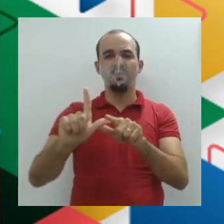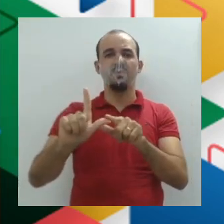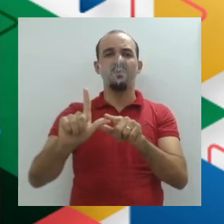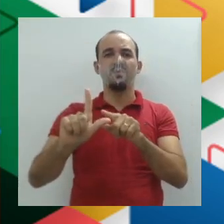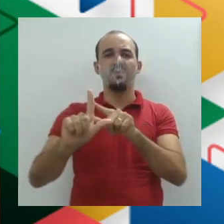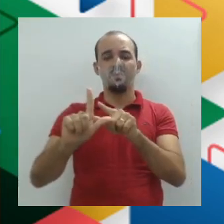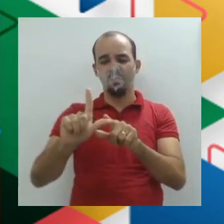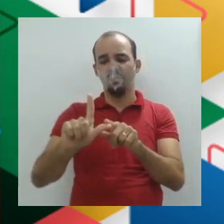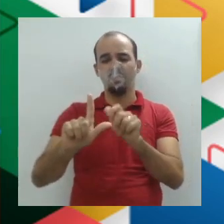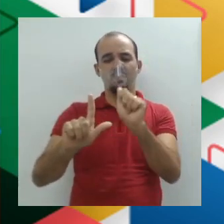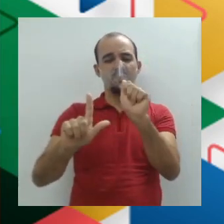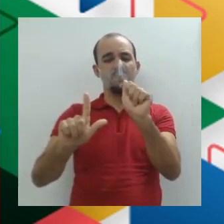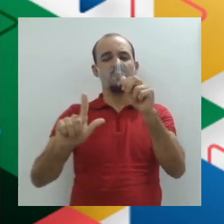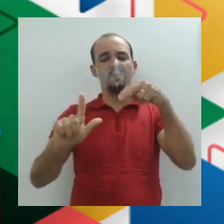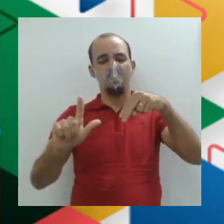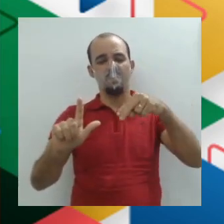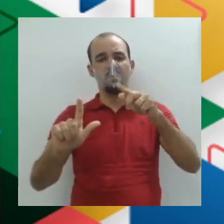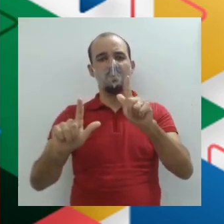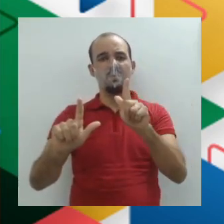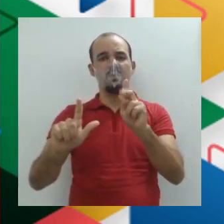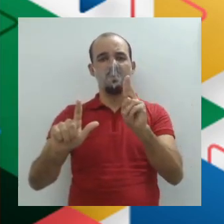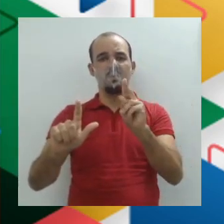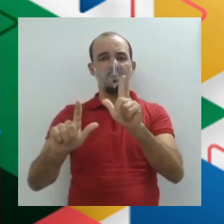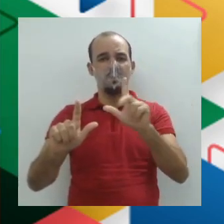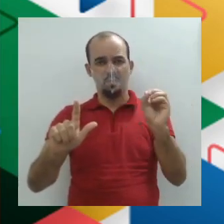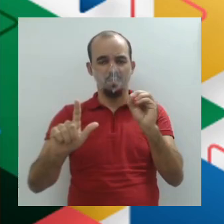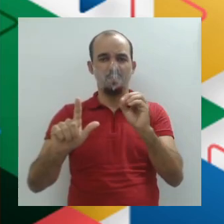bom? A nomenclatura oficial é assim. A gente